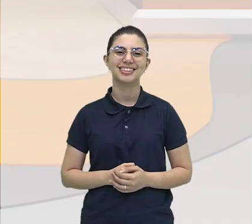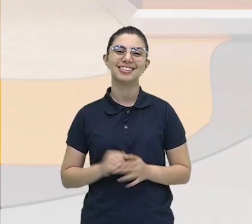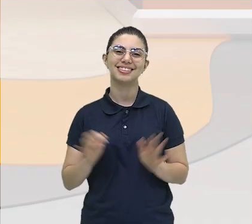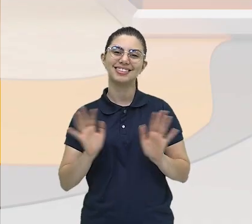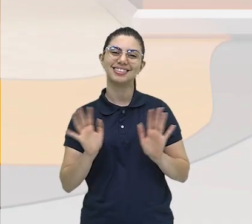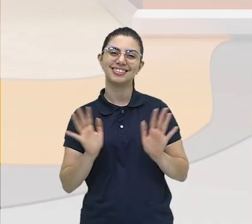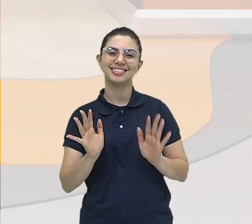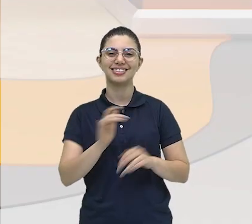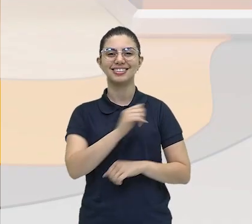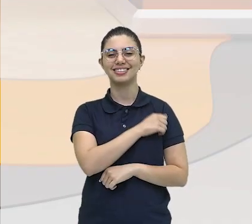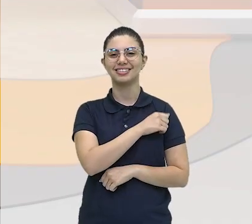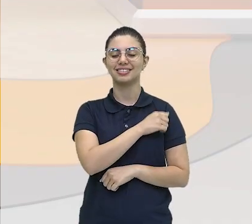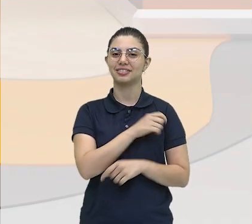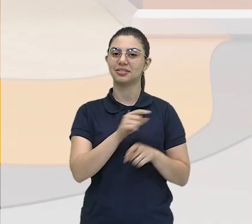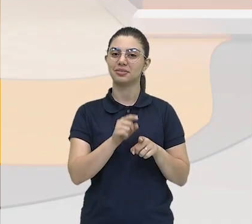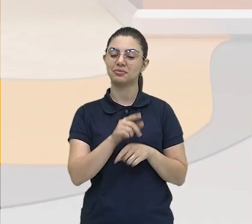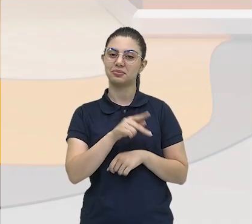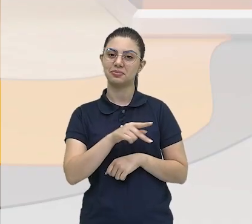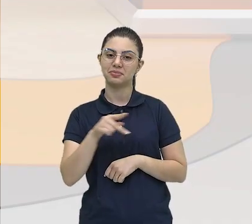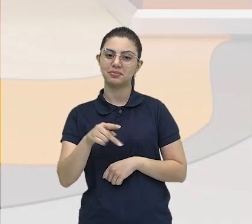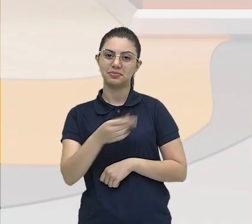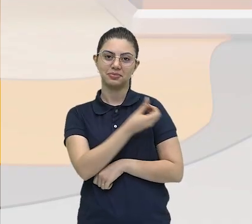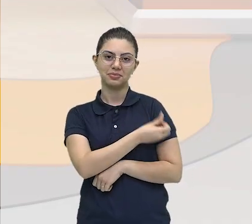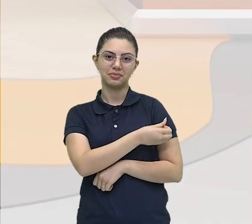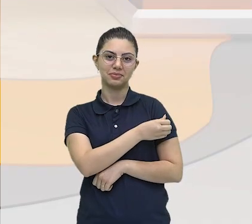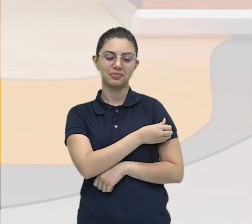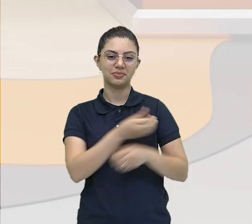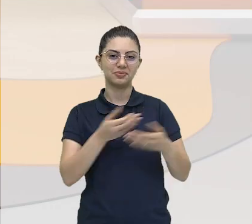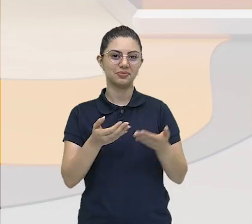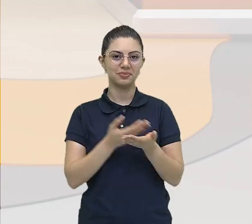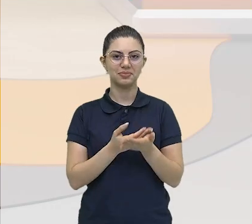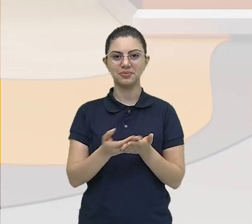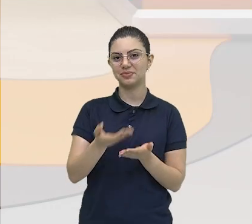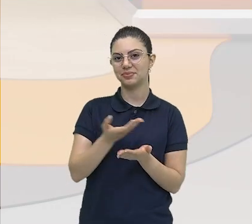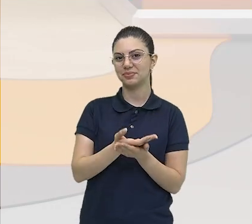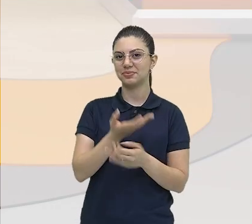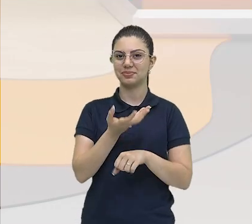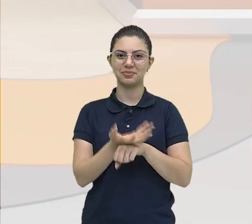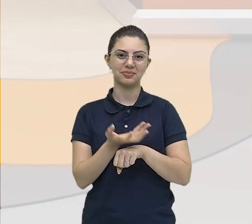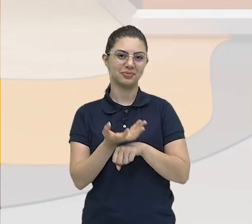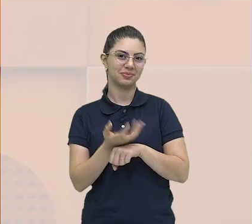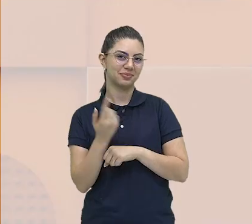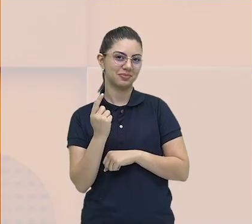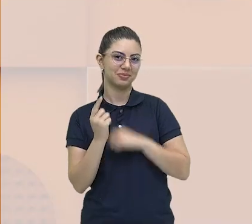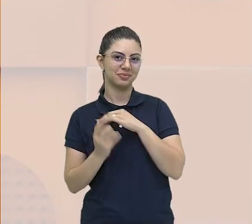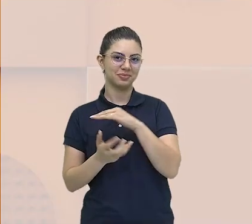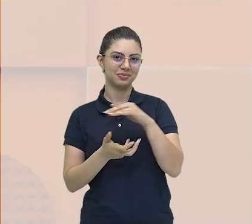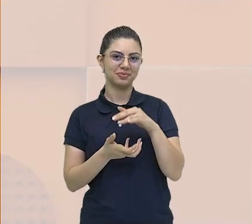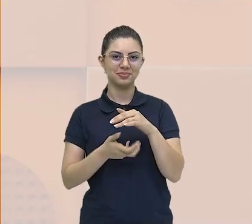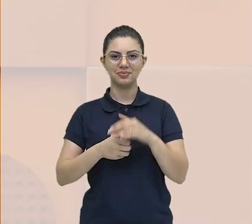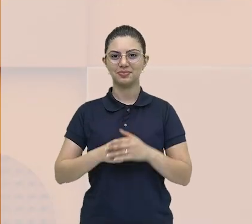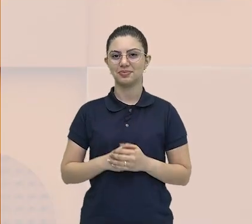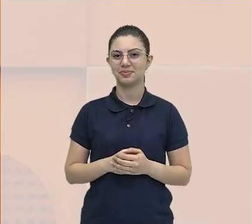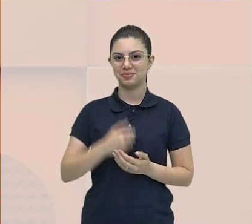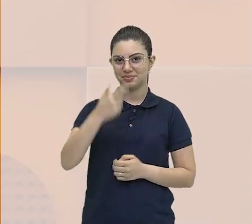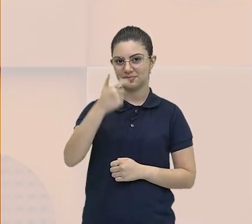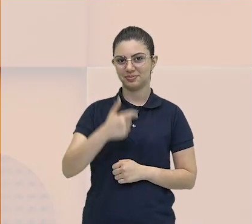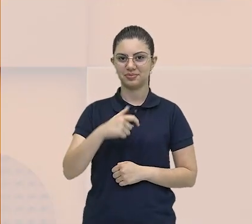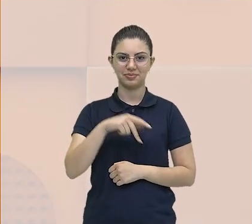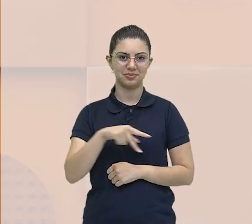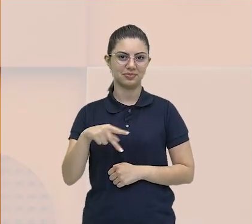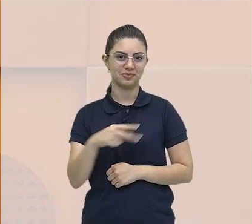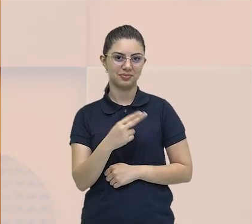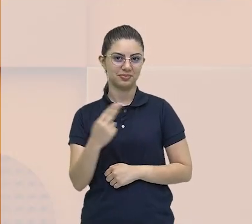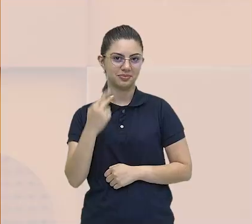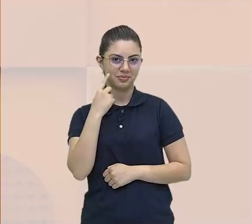Olá, queridos alunos e professores do sexto ano, estamos iniciando mais uma aula de Geografia. Eu sou a professora